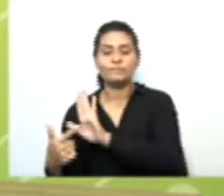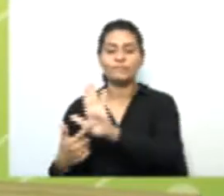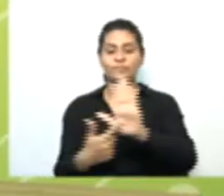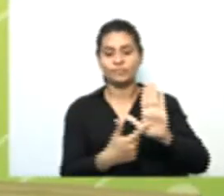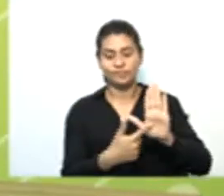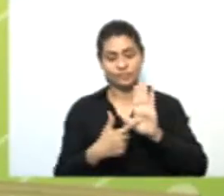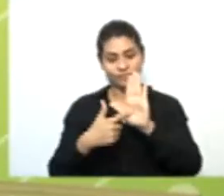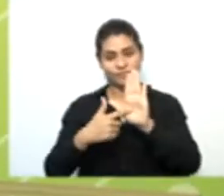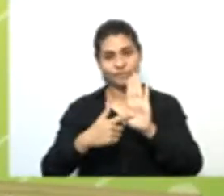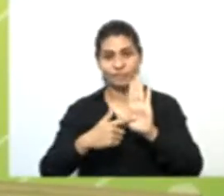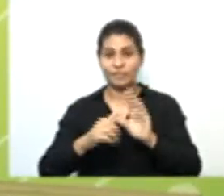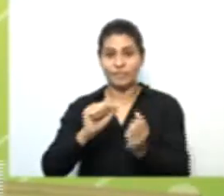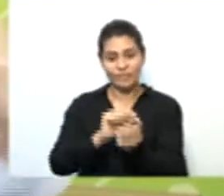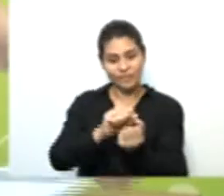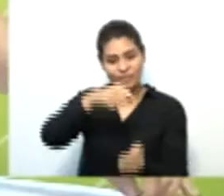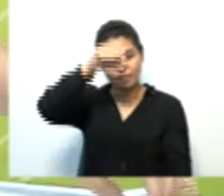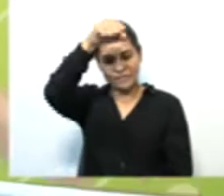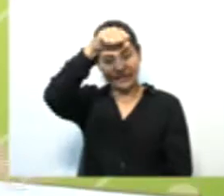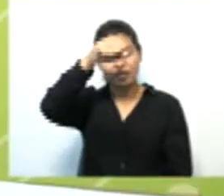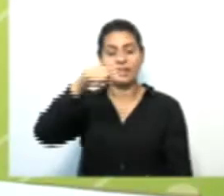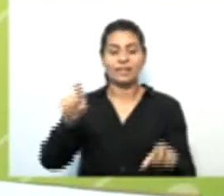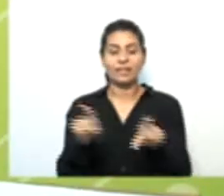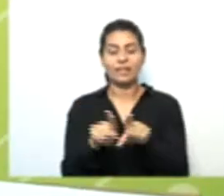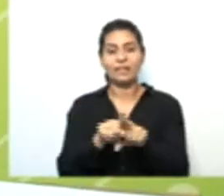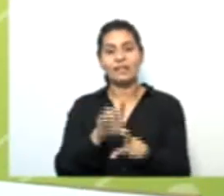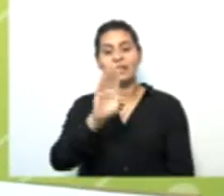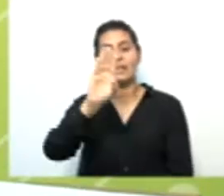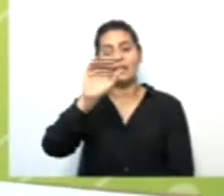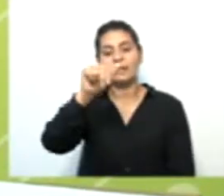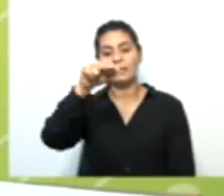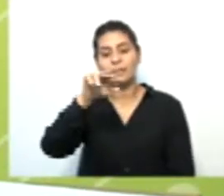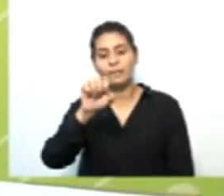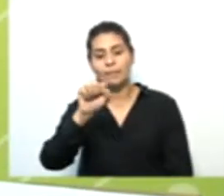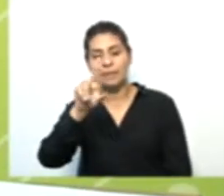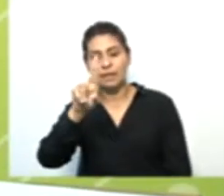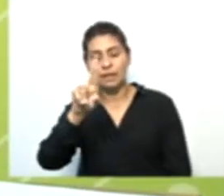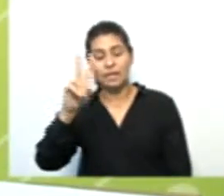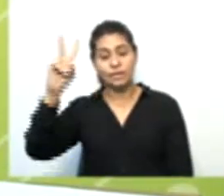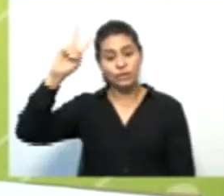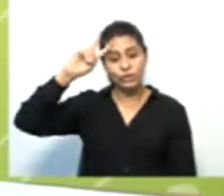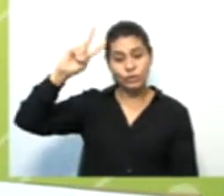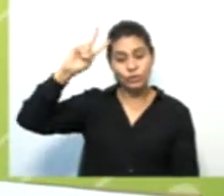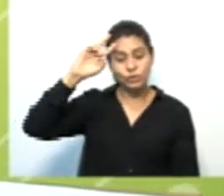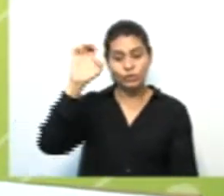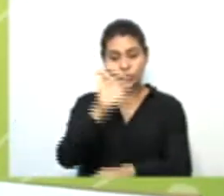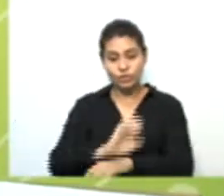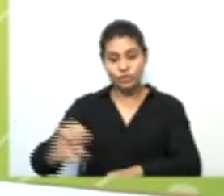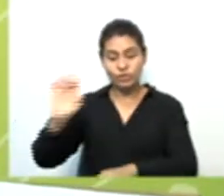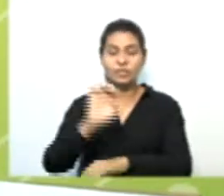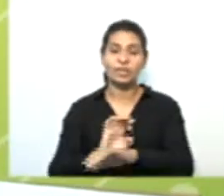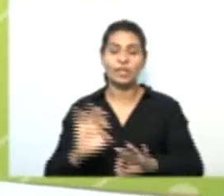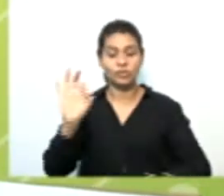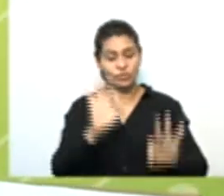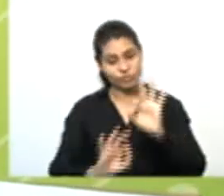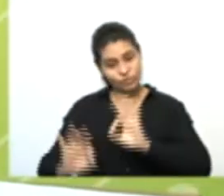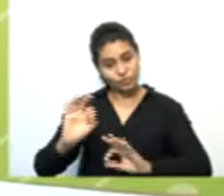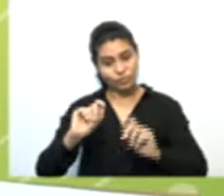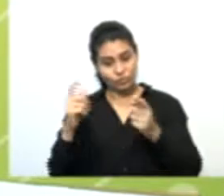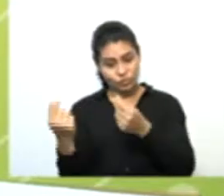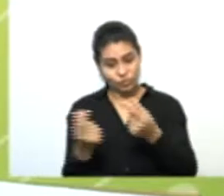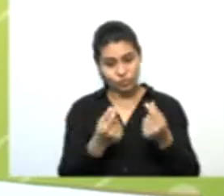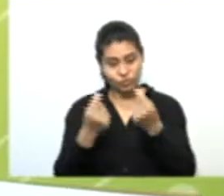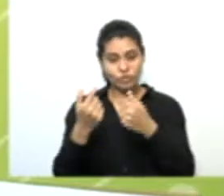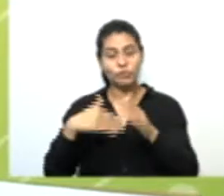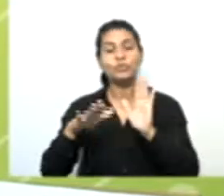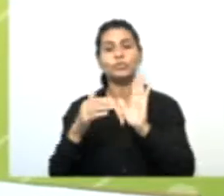exposição. Nós fizemos uma exposição do banner de vocês na segunda-feira de estágio e negócios. E todos esses